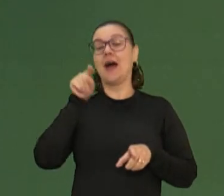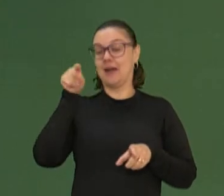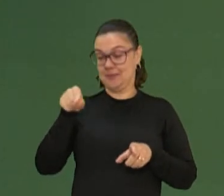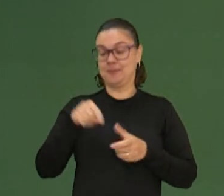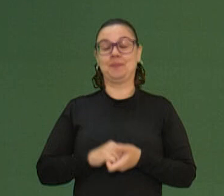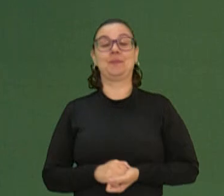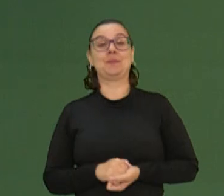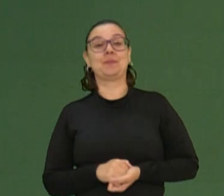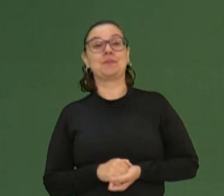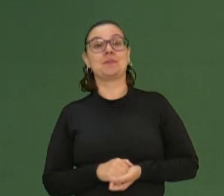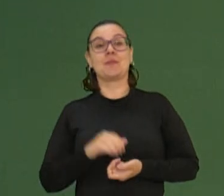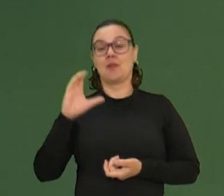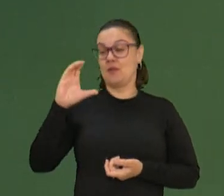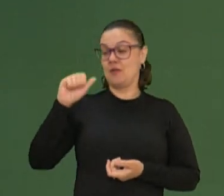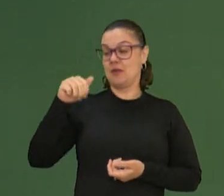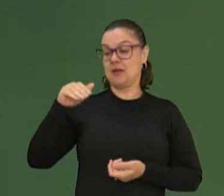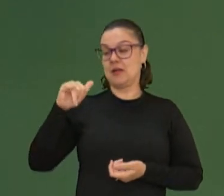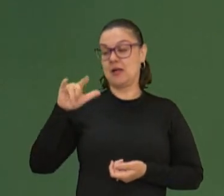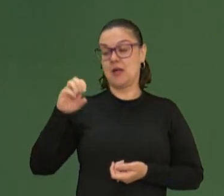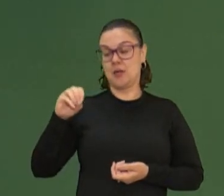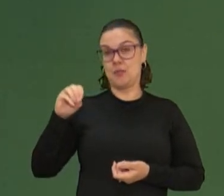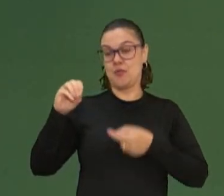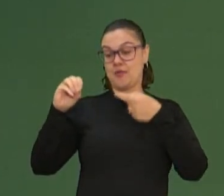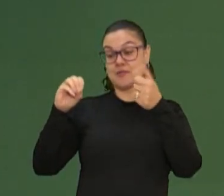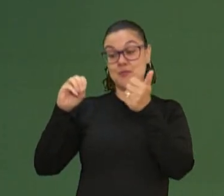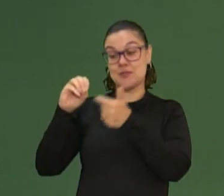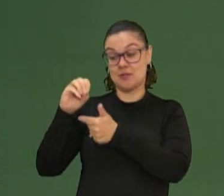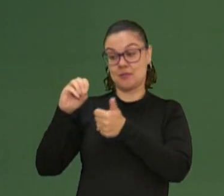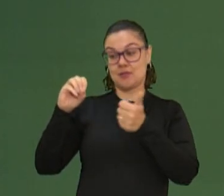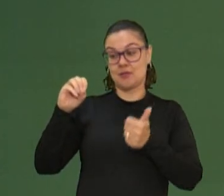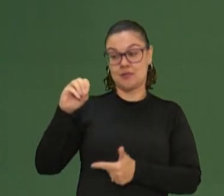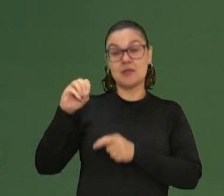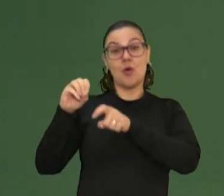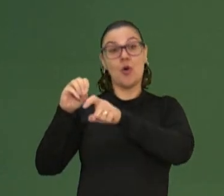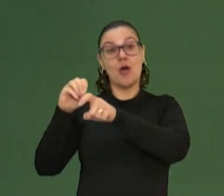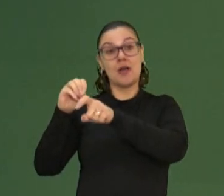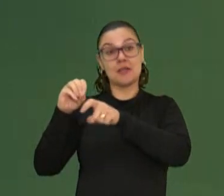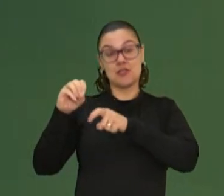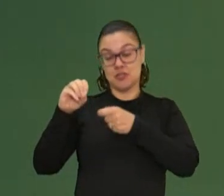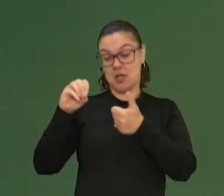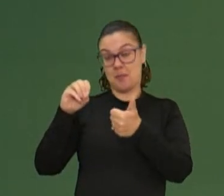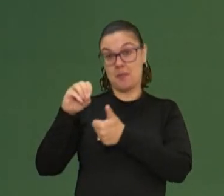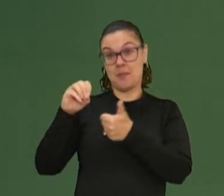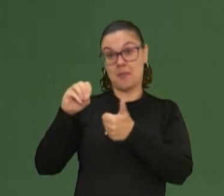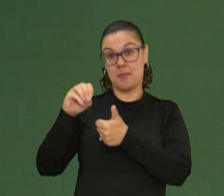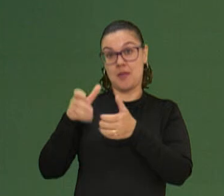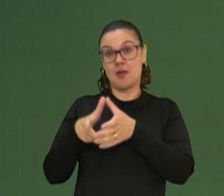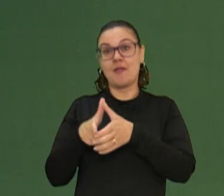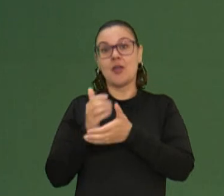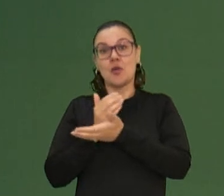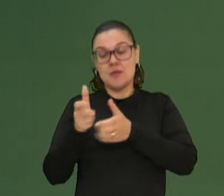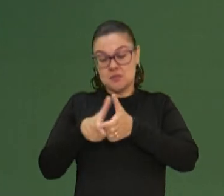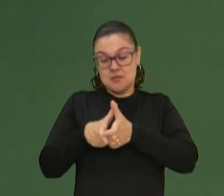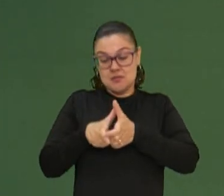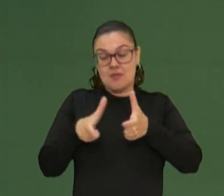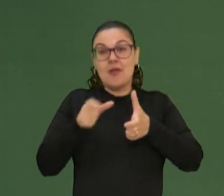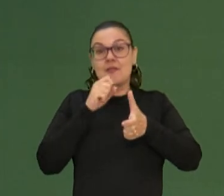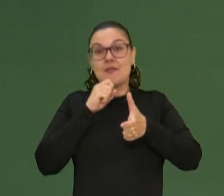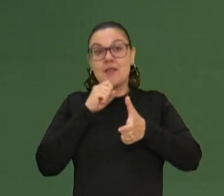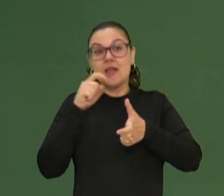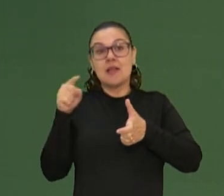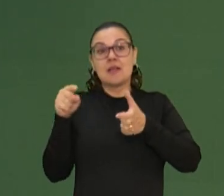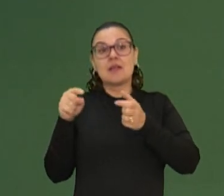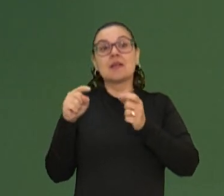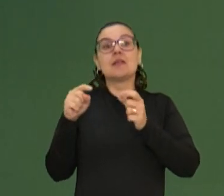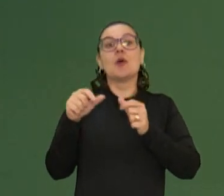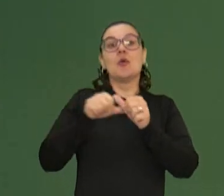Aqui. O câmbio vai formar o secundário. Só que aquele xilema primário, conforme a planta vai crescendo e ele vai envelhecendo,